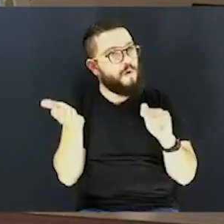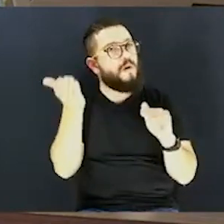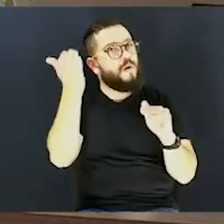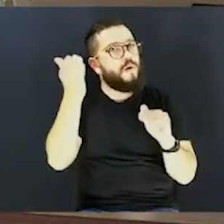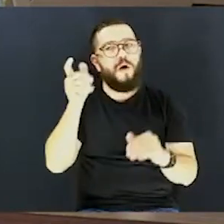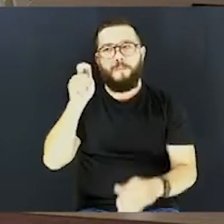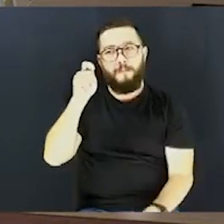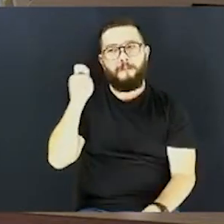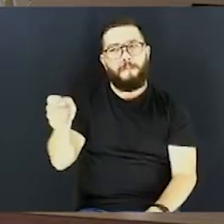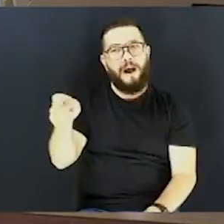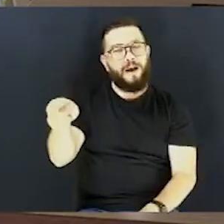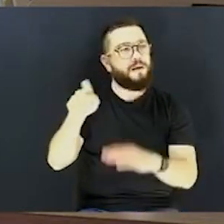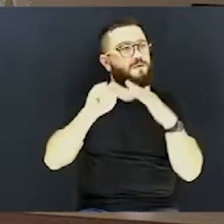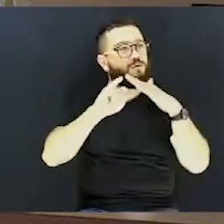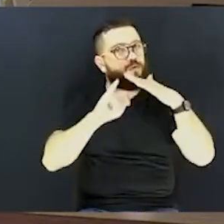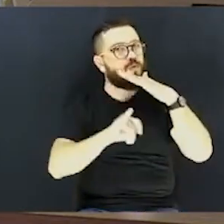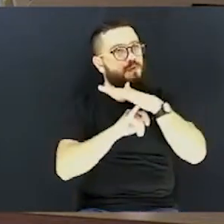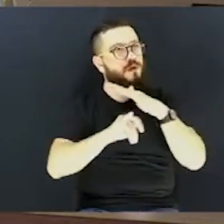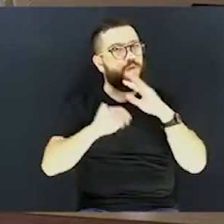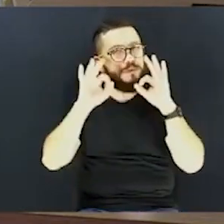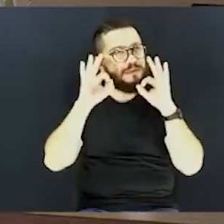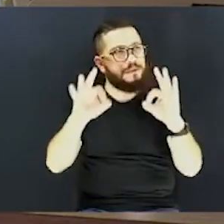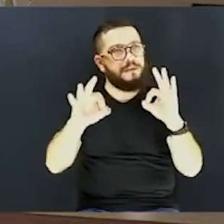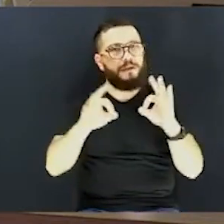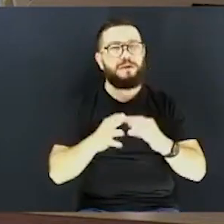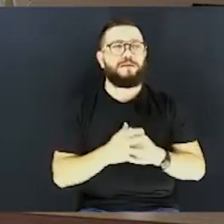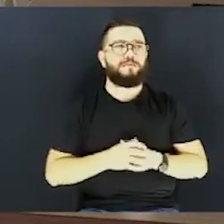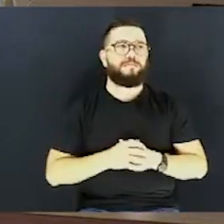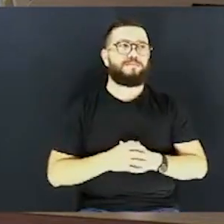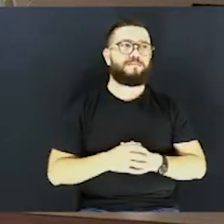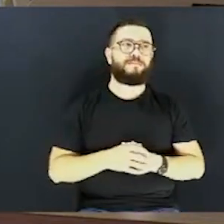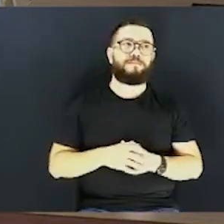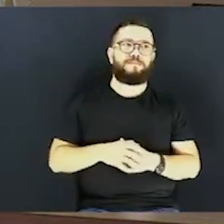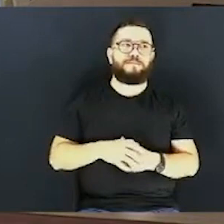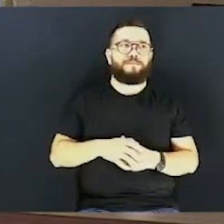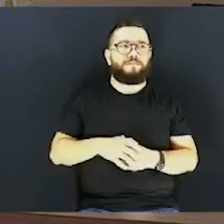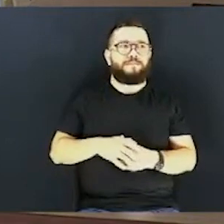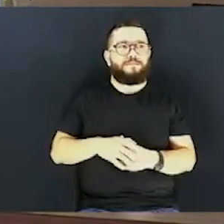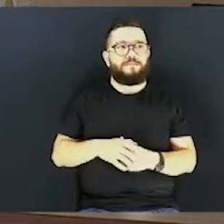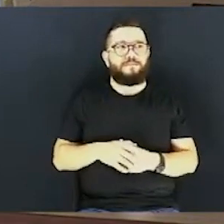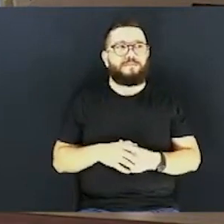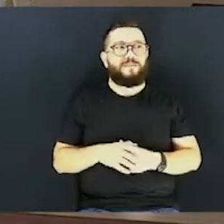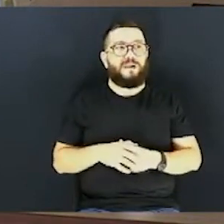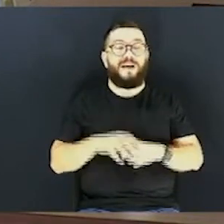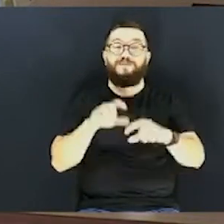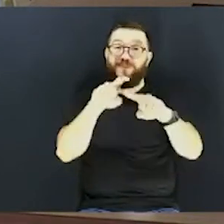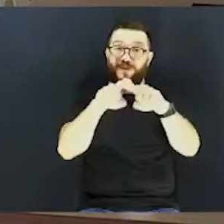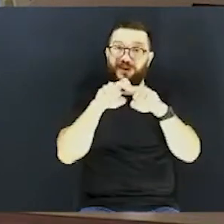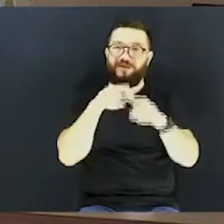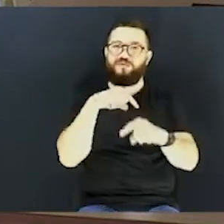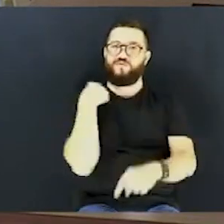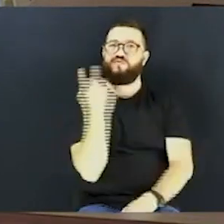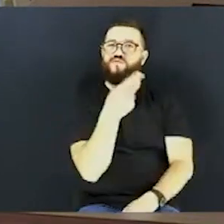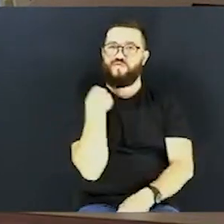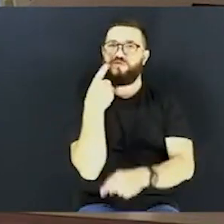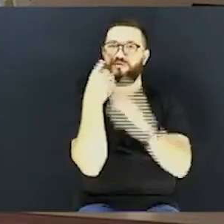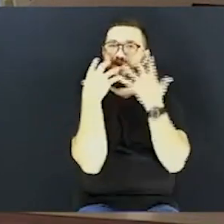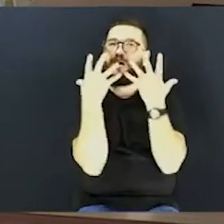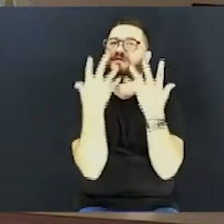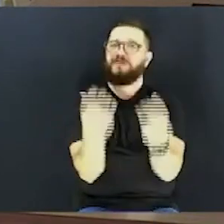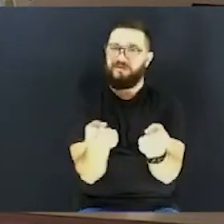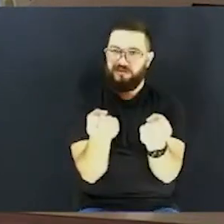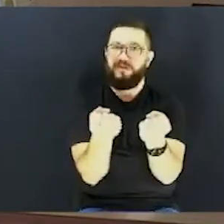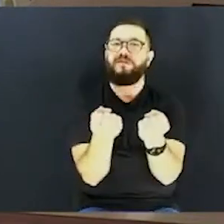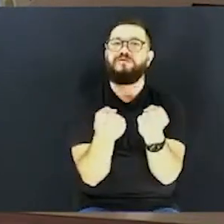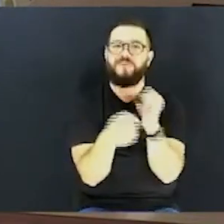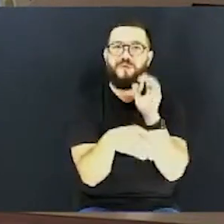instituições recebam as crianças, especialmente as crianças de berçário. Então, foi um pedido atendido e nossa intenção a fazer esse pedido é